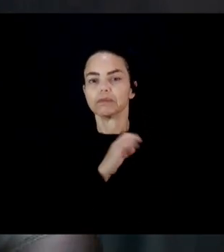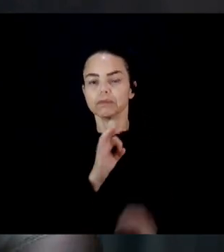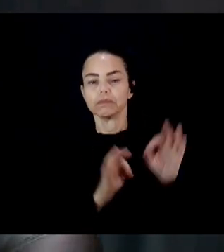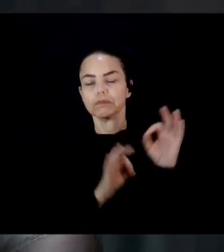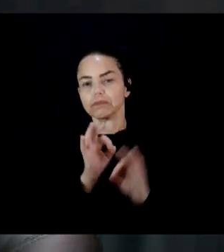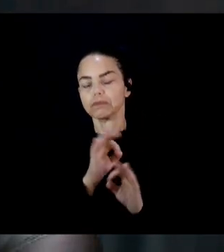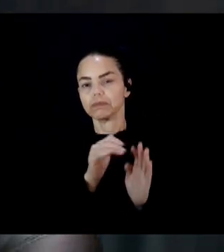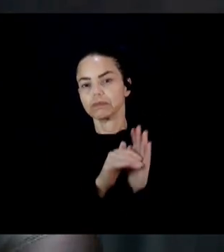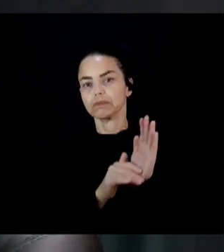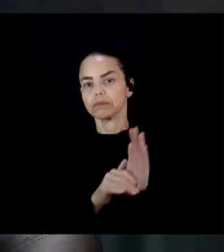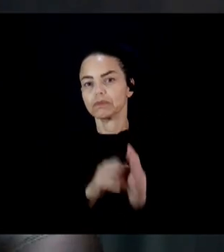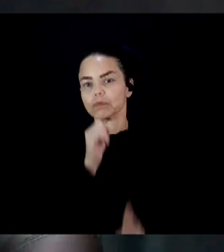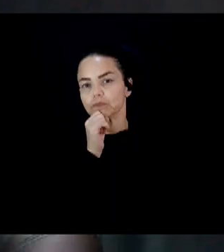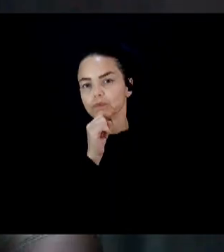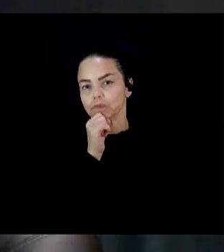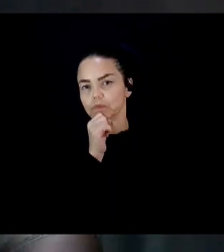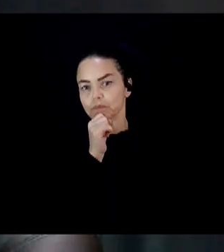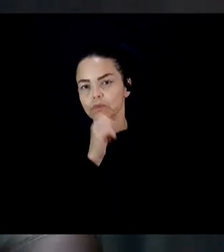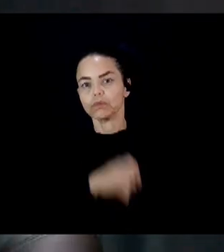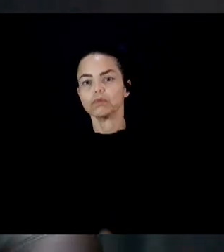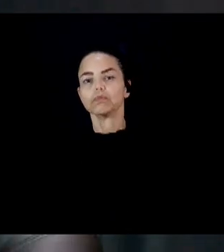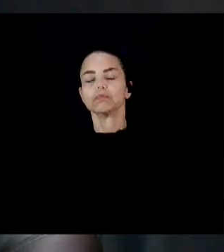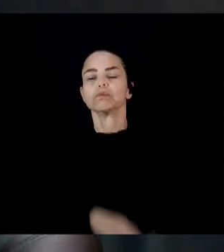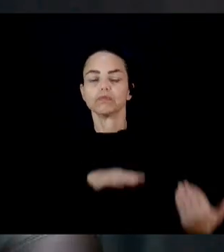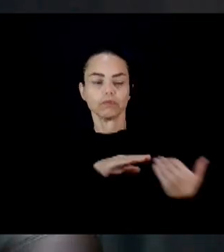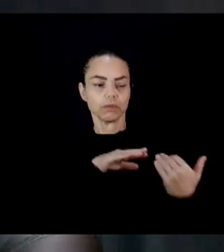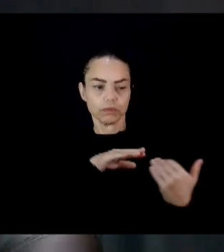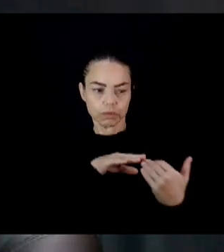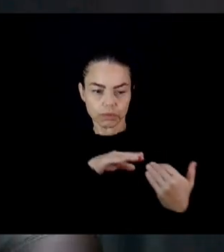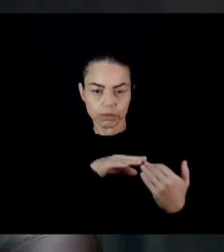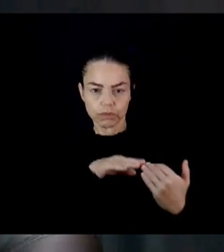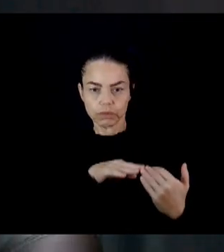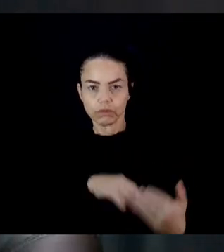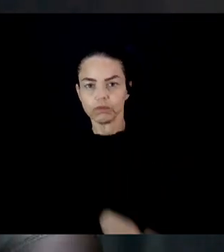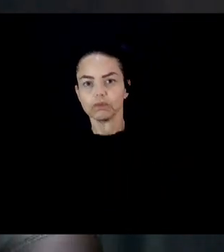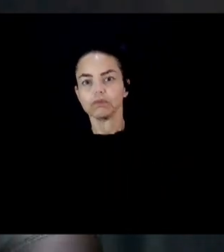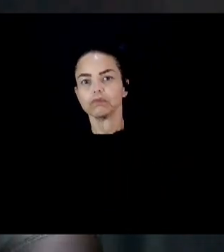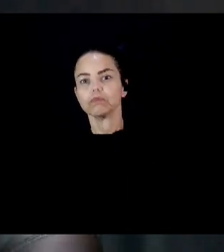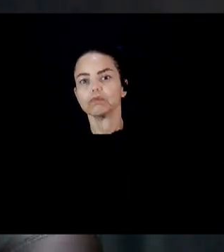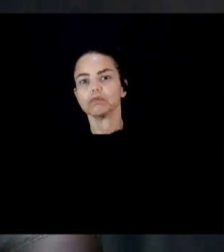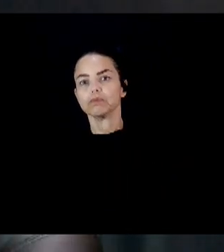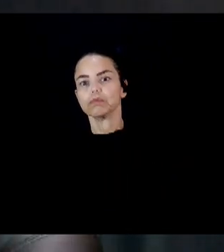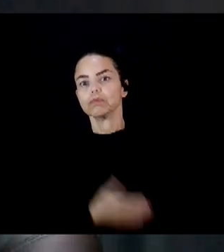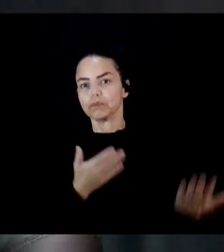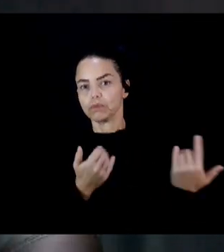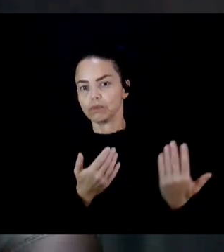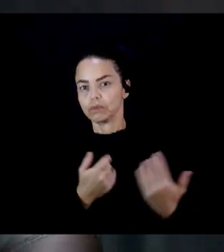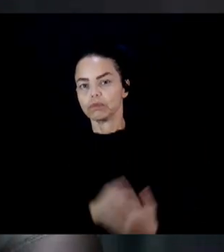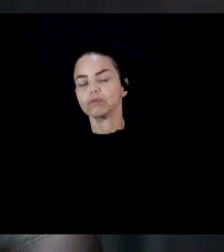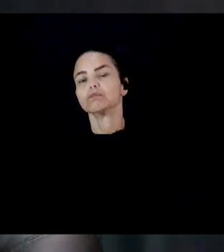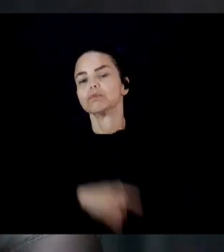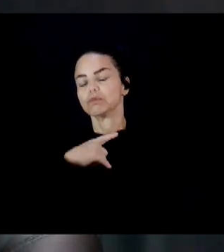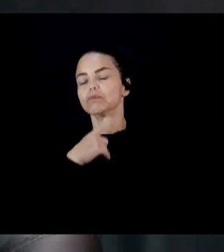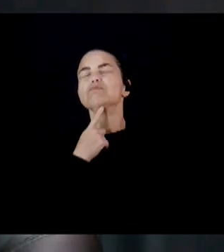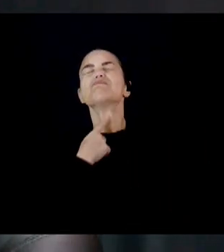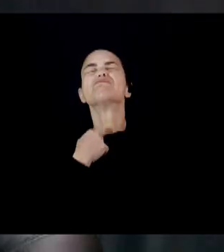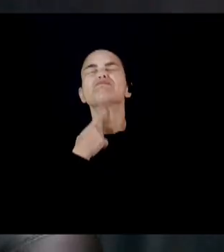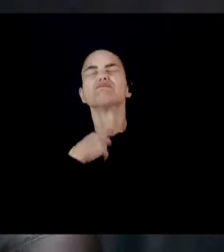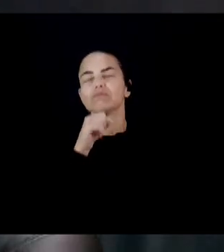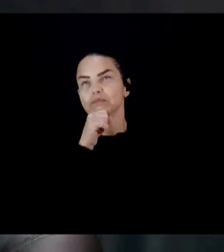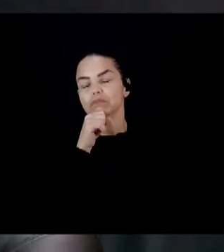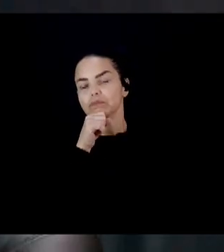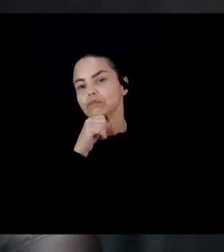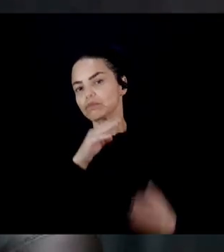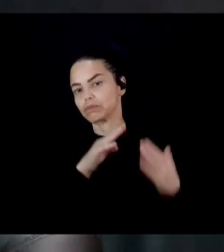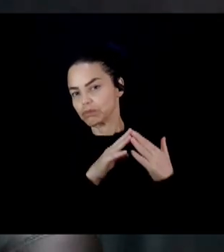ativo, né? Porque, de acordo com esse rapaz que você citou, a gente tem o desejo de envelhecer em casa, né? Nenhum